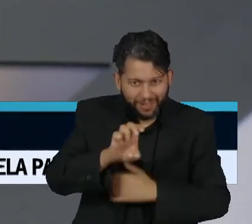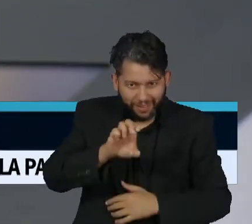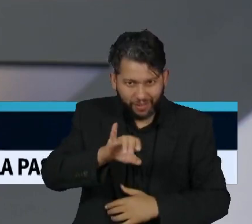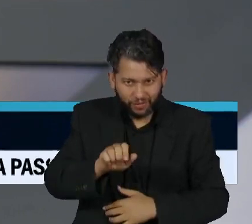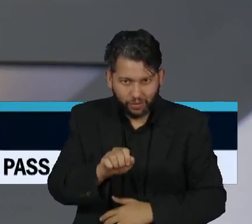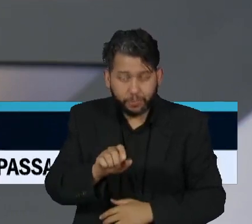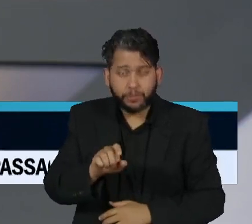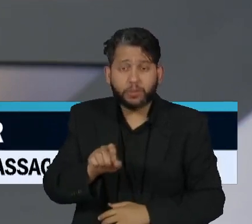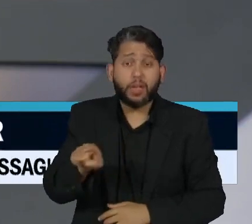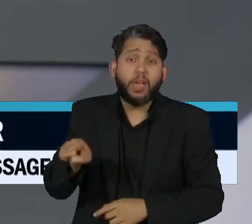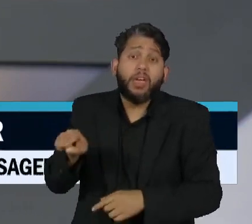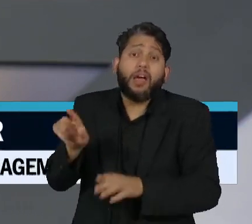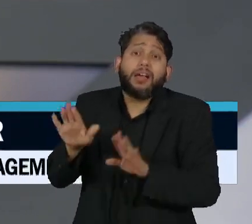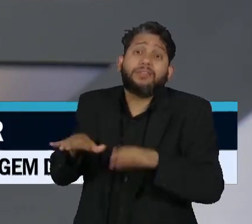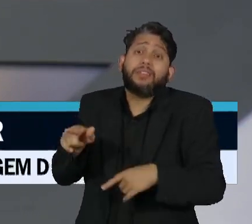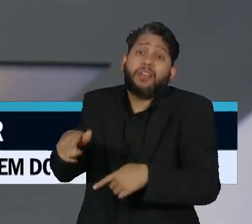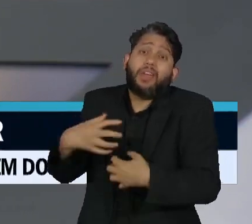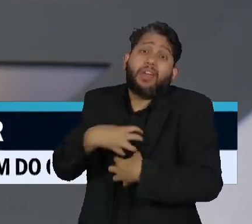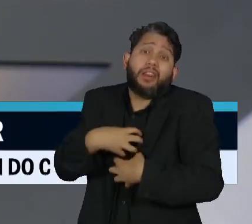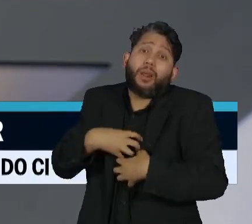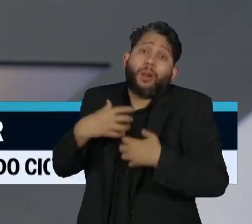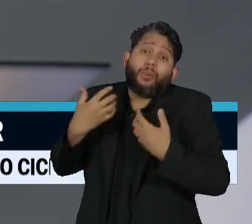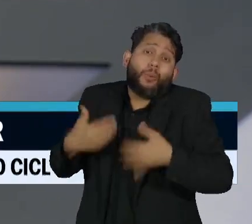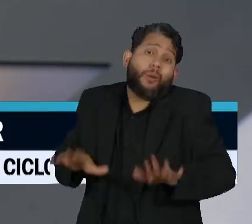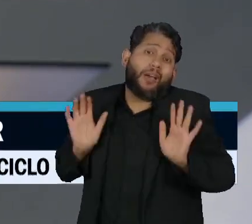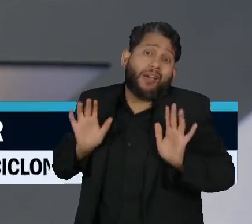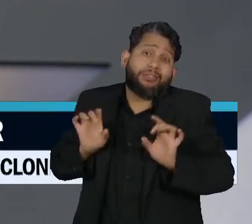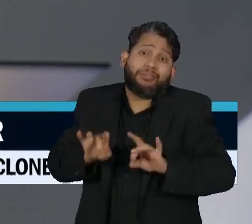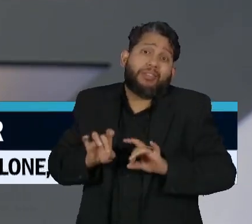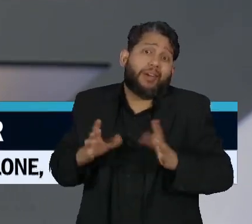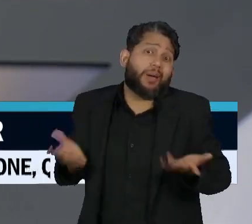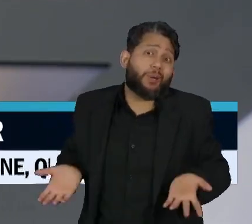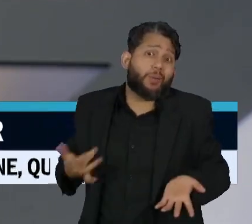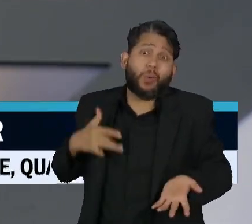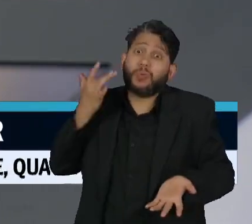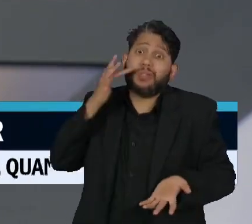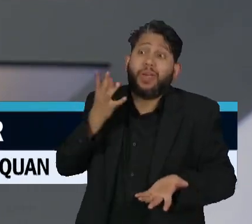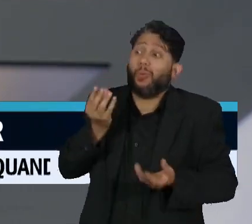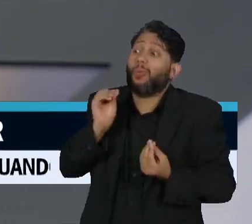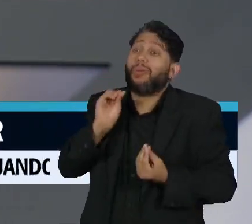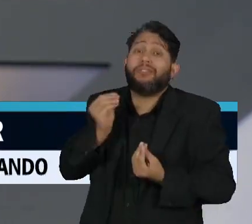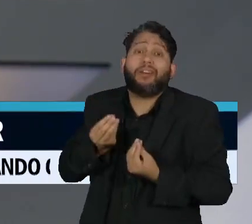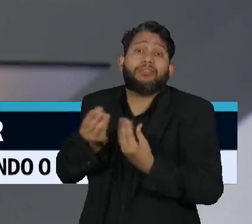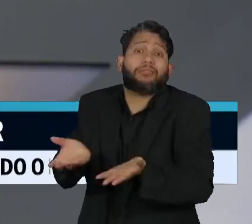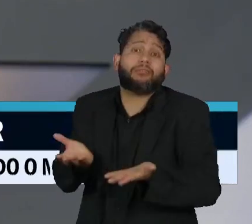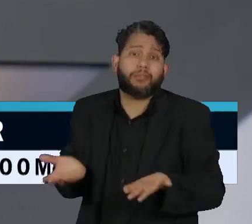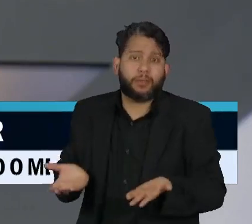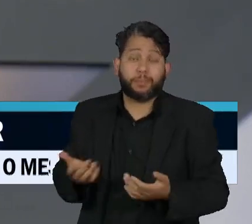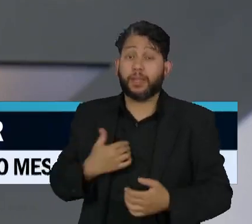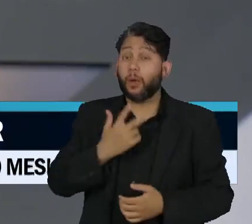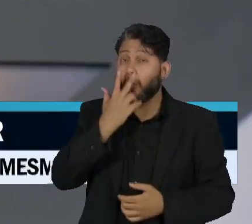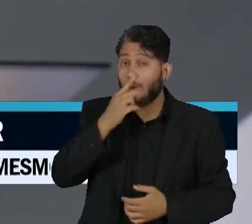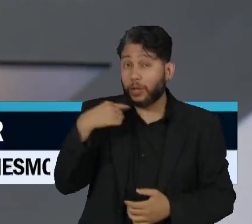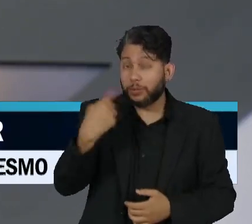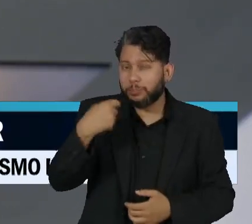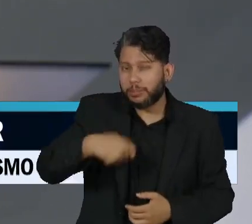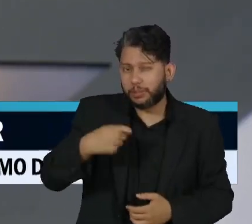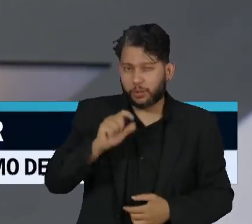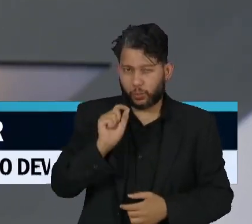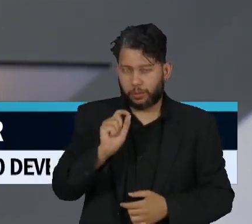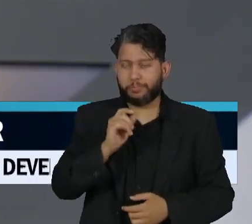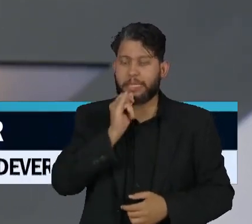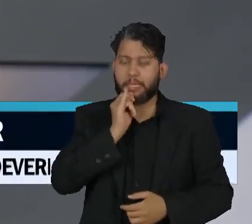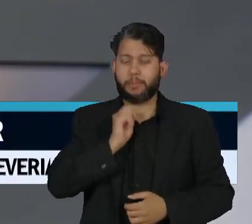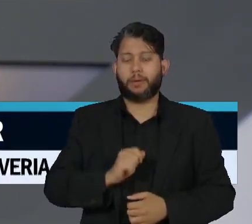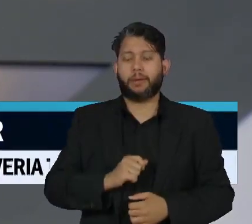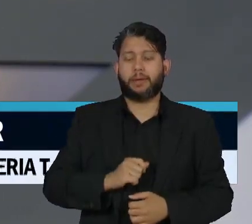pode ser que não queira um ensino técnico e a gente não sabe o que vai ser oferecido. O que eu acho que a gente precisa fazer, e São Paulo, o